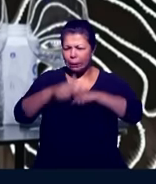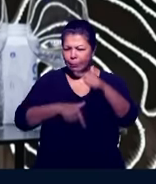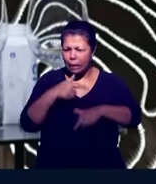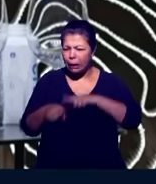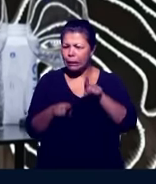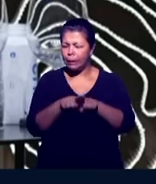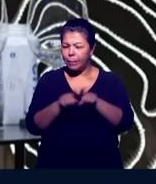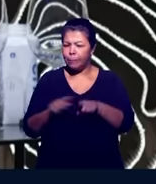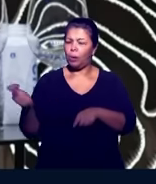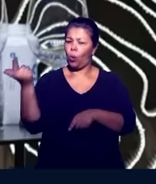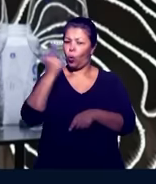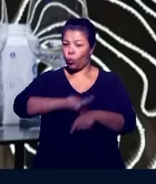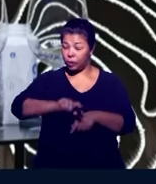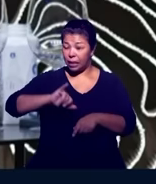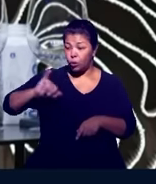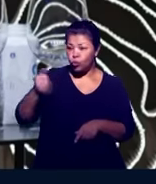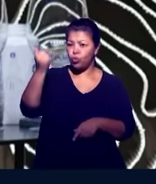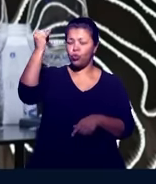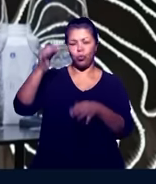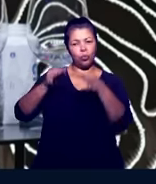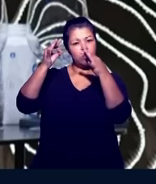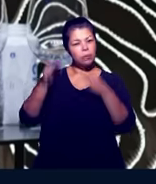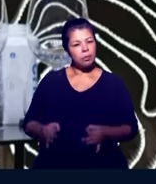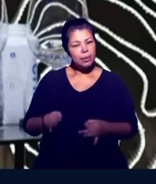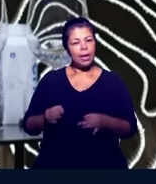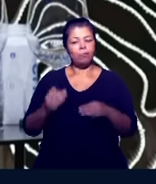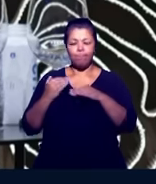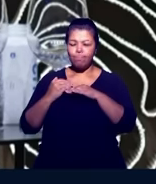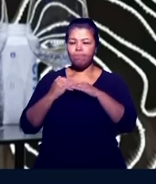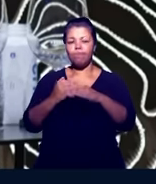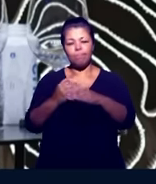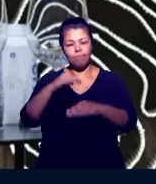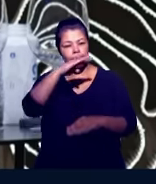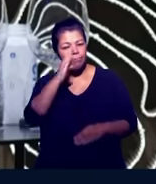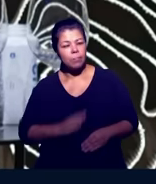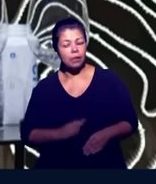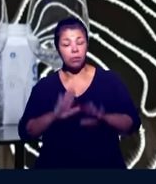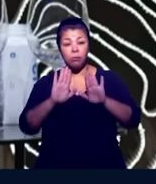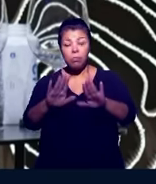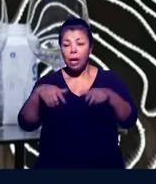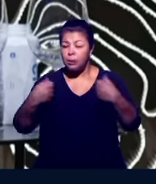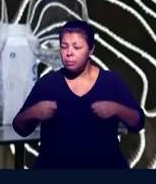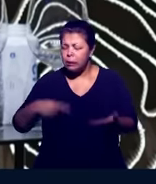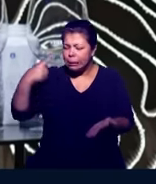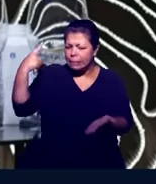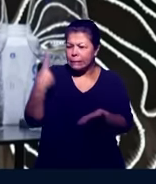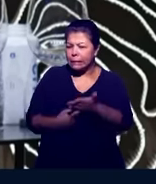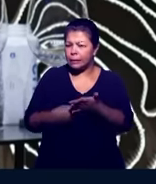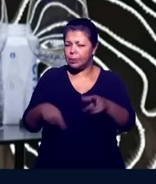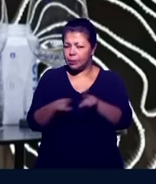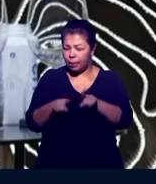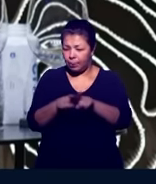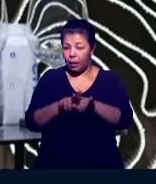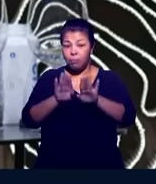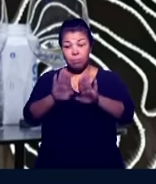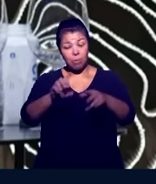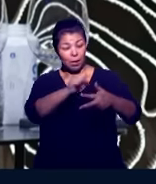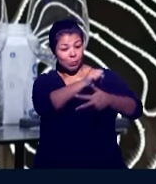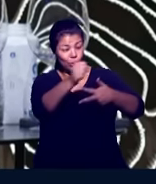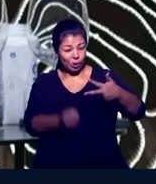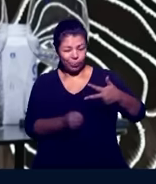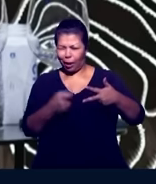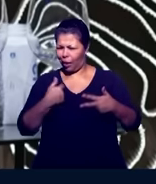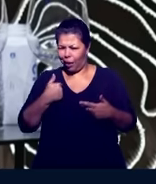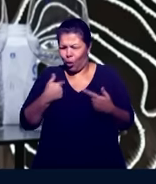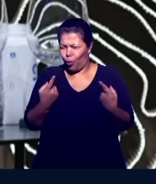civilizado no Brasil desde que haja um compromisso e aí é dos três poderes Eu não falo isso para provocar